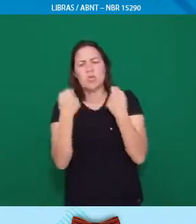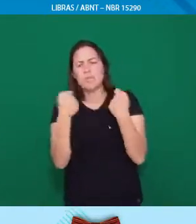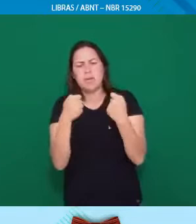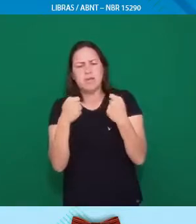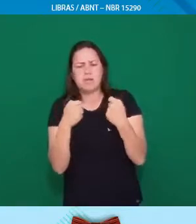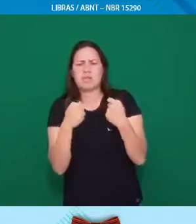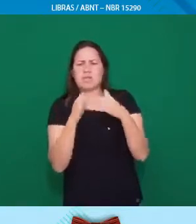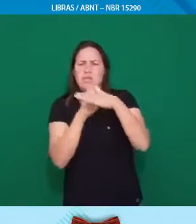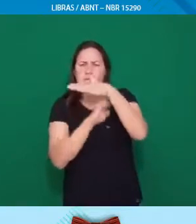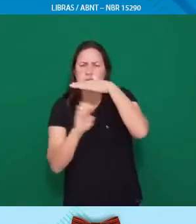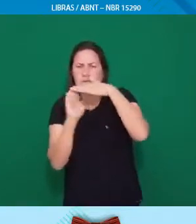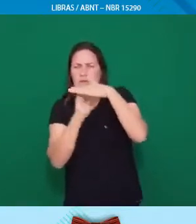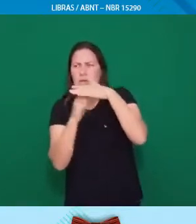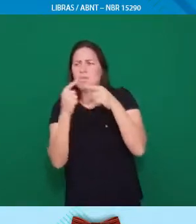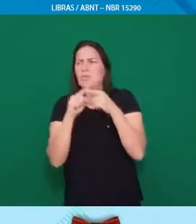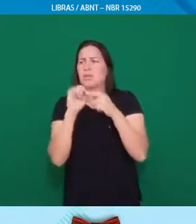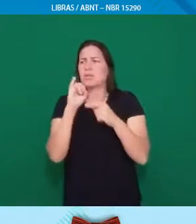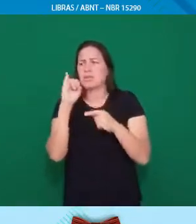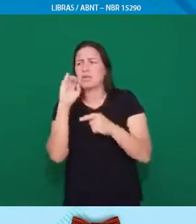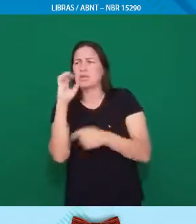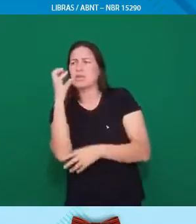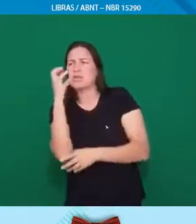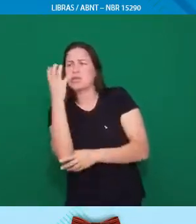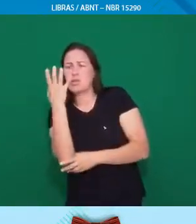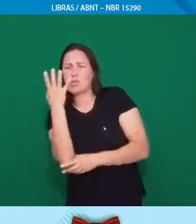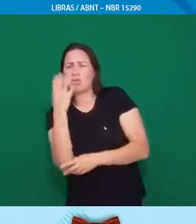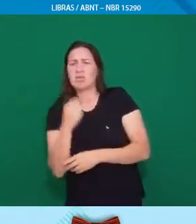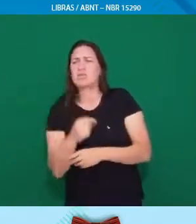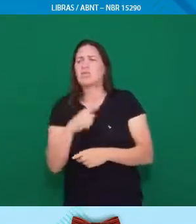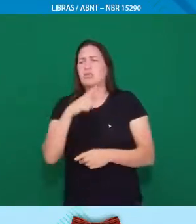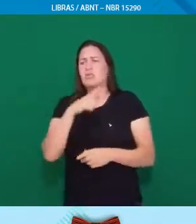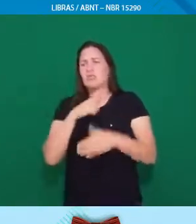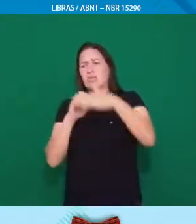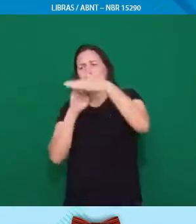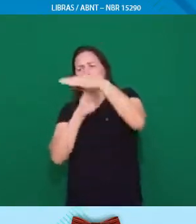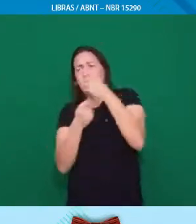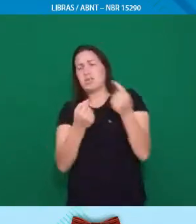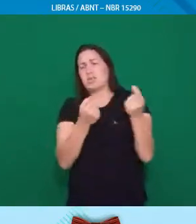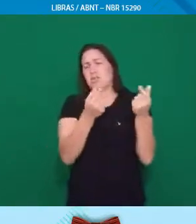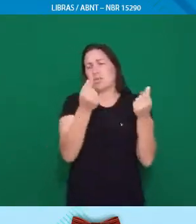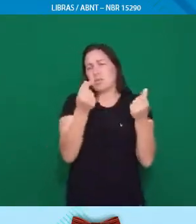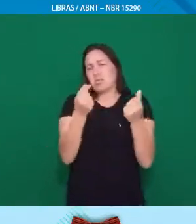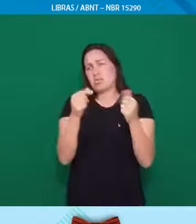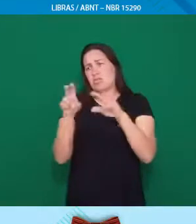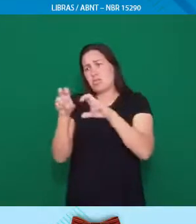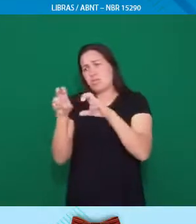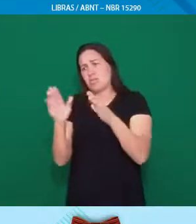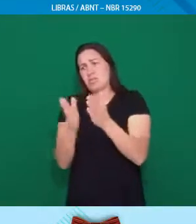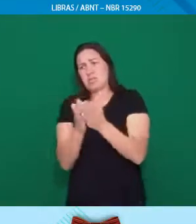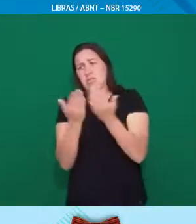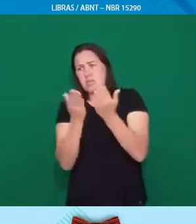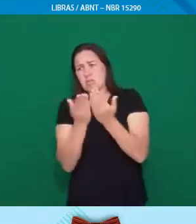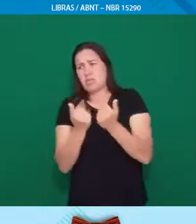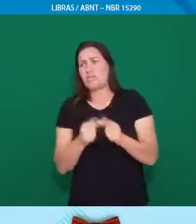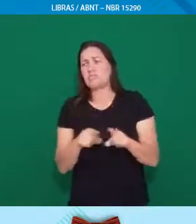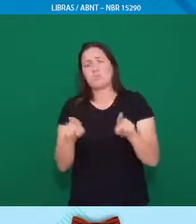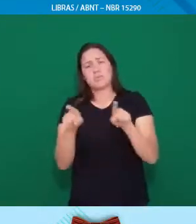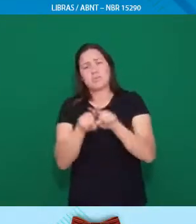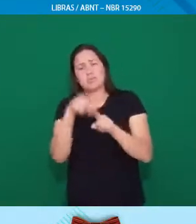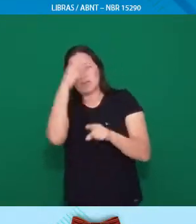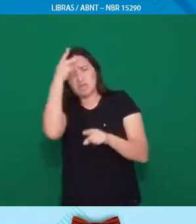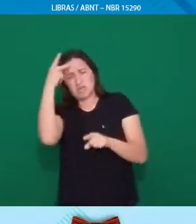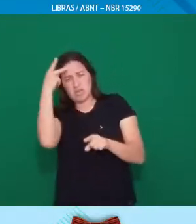tem que crescer junto com a empresa porque senão não justificam tem uma empresa vip e um produtor pobre e